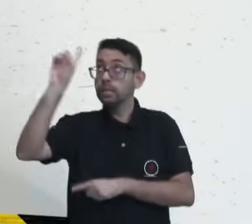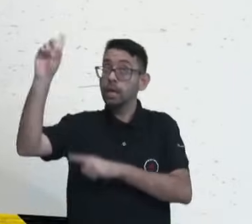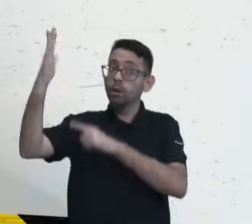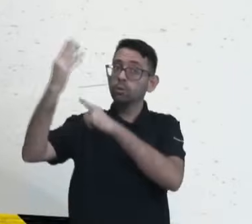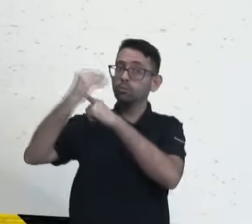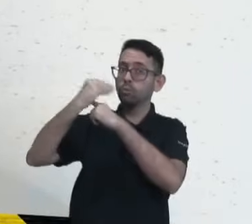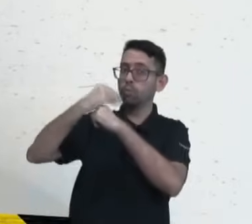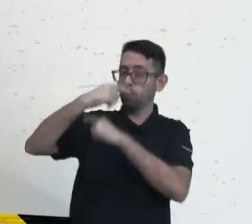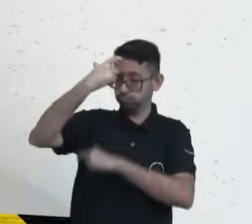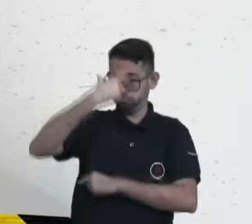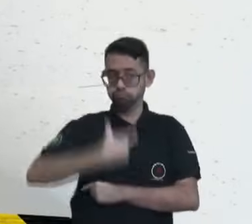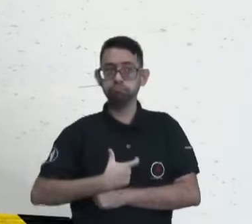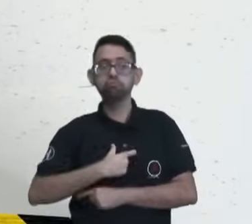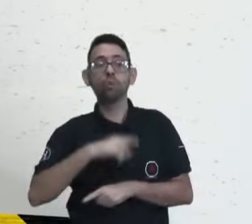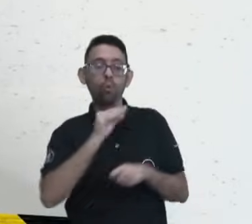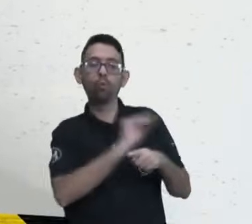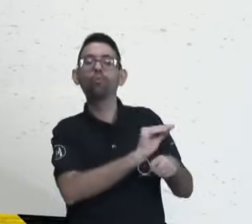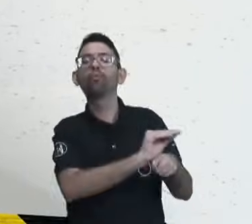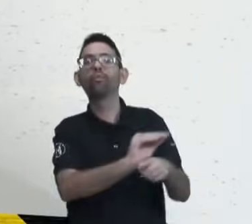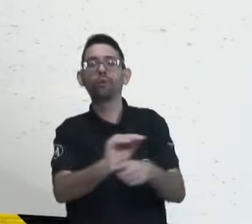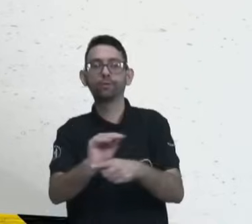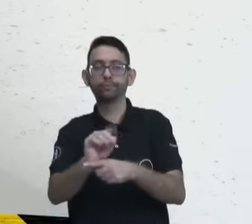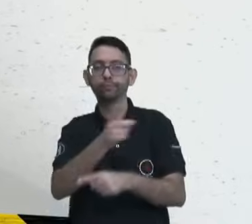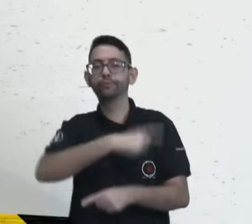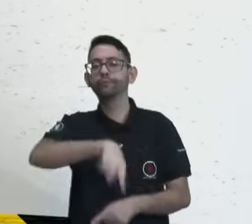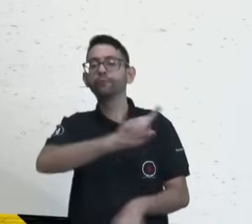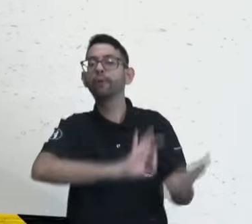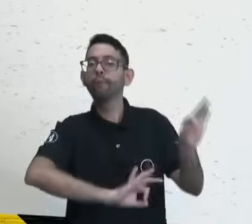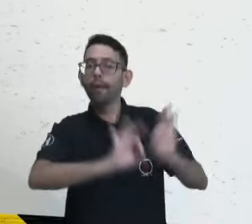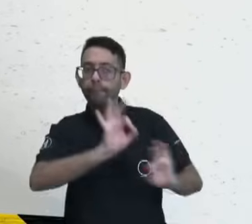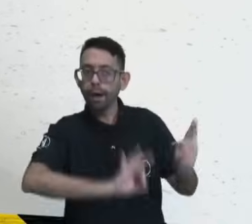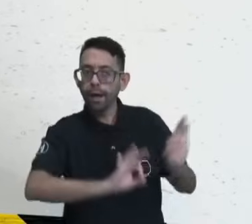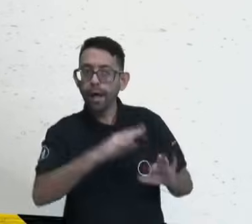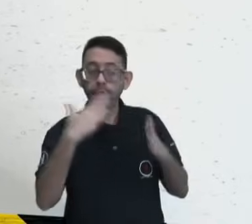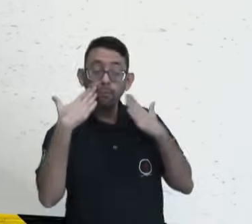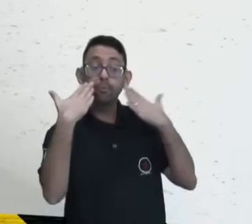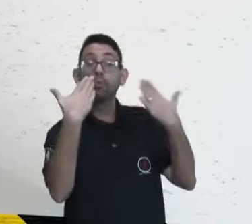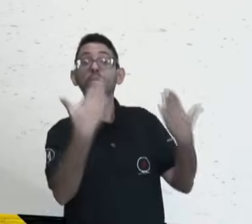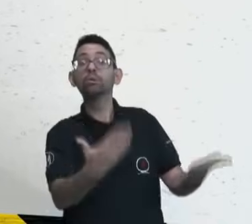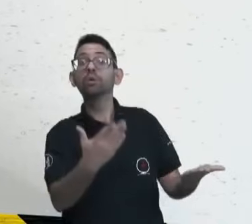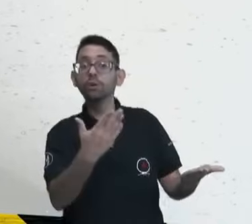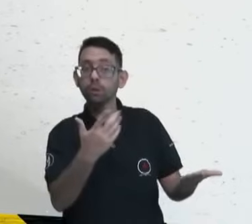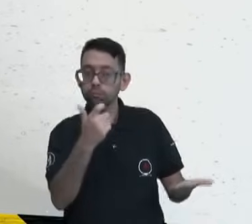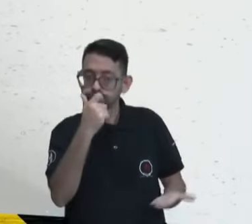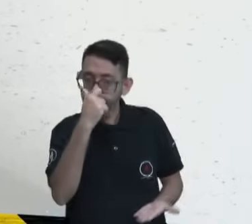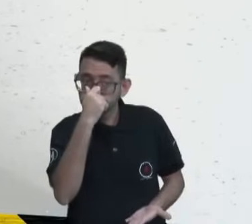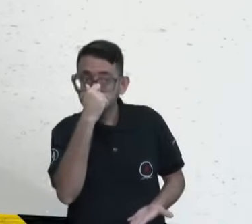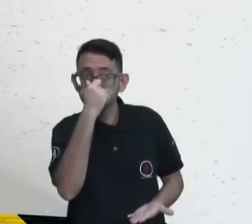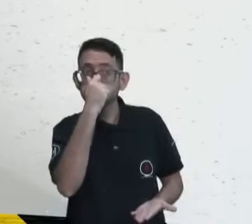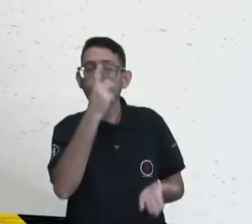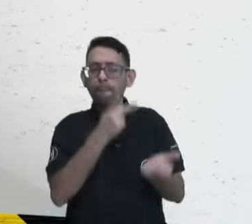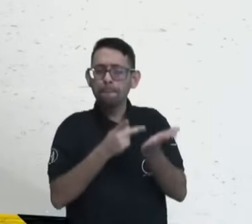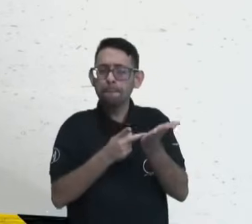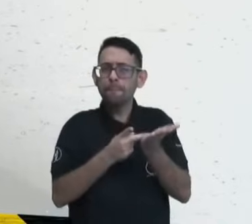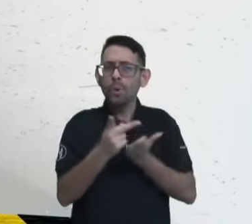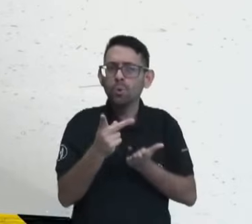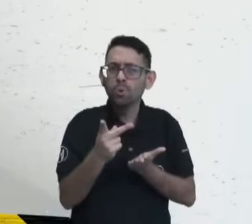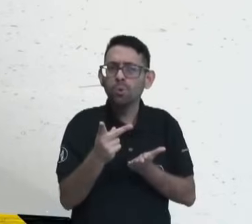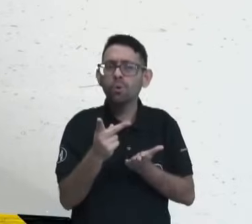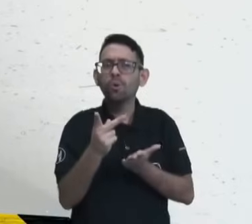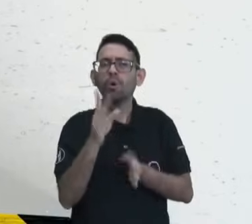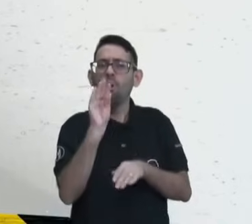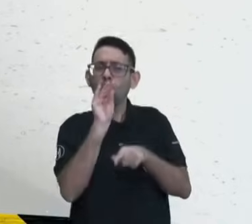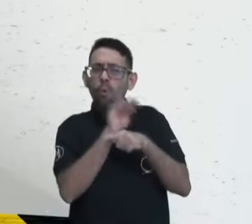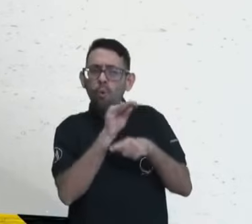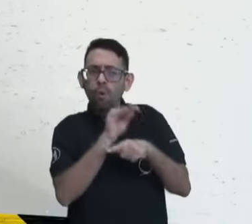porque vos tenho preparado para vos apresentar como uma virgem pura a um marido a saber a Cristo o cuidado de Paulo para